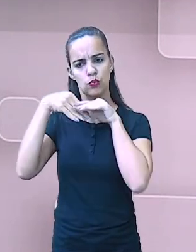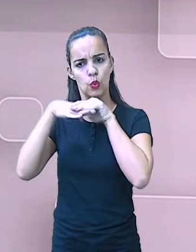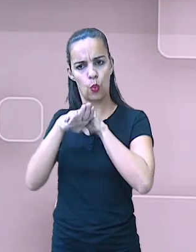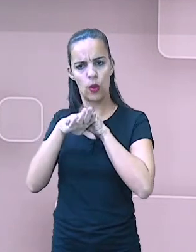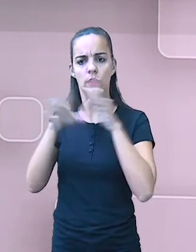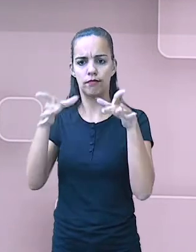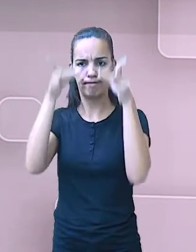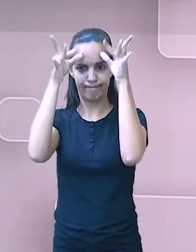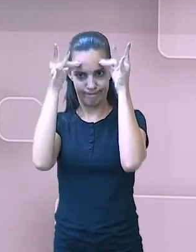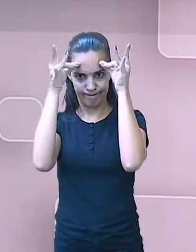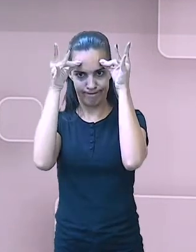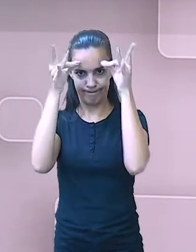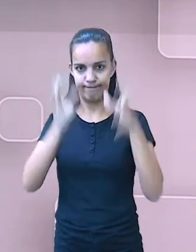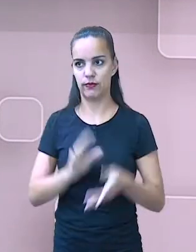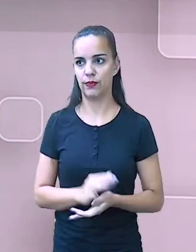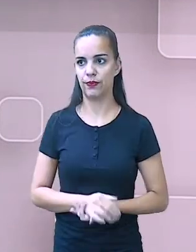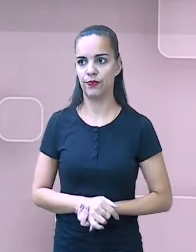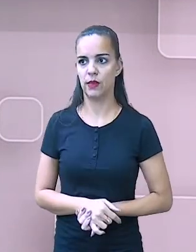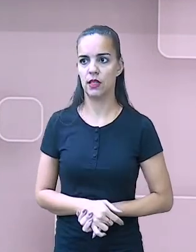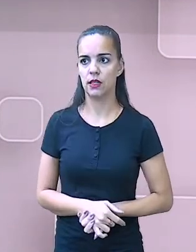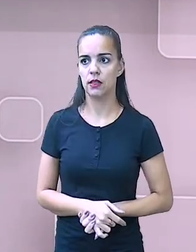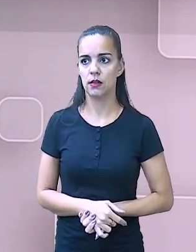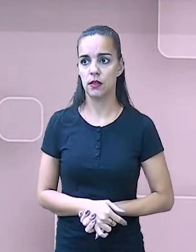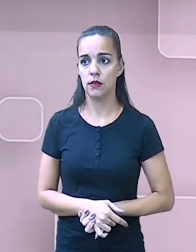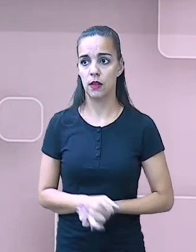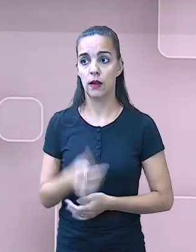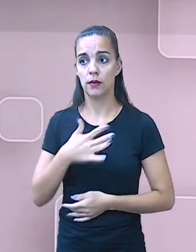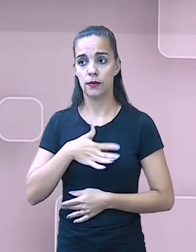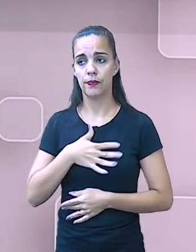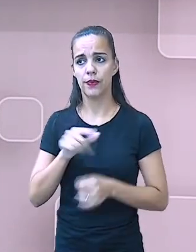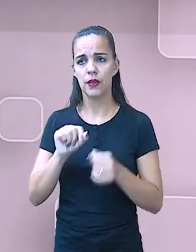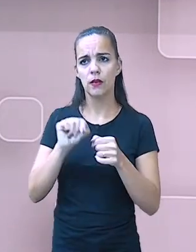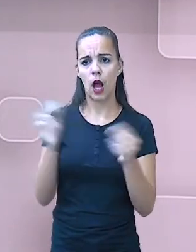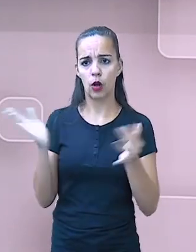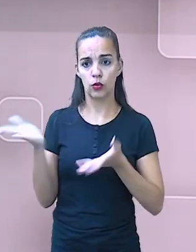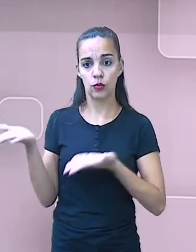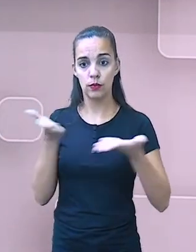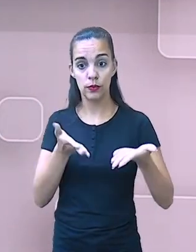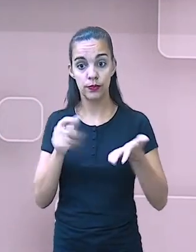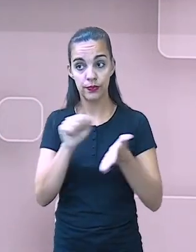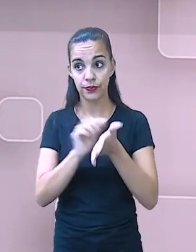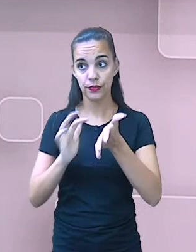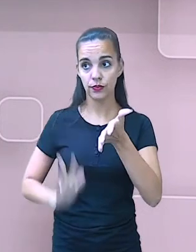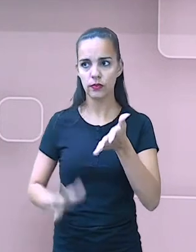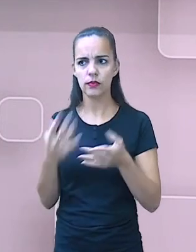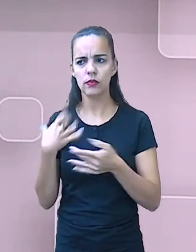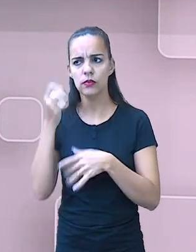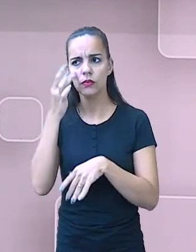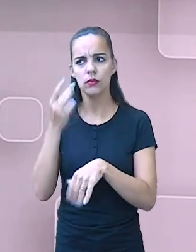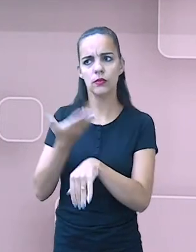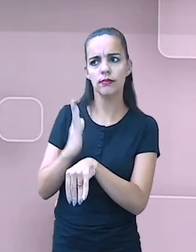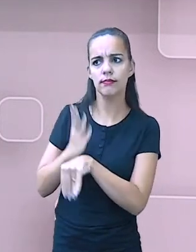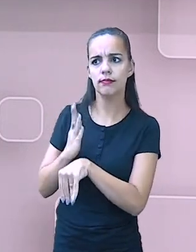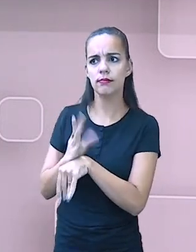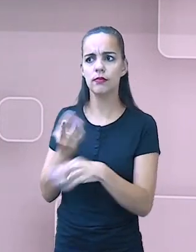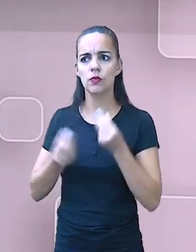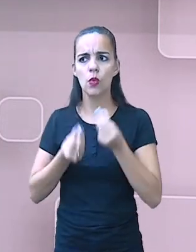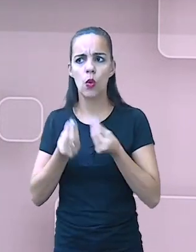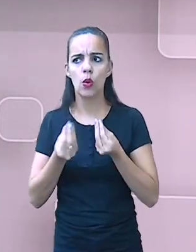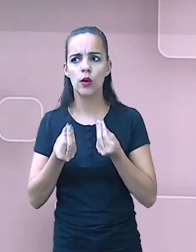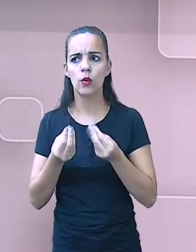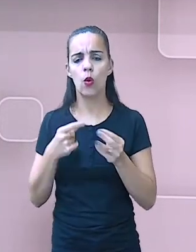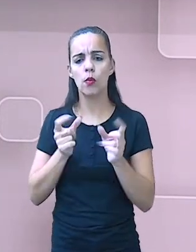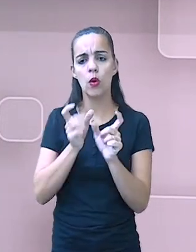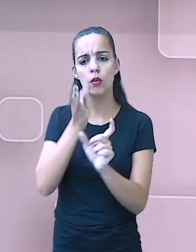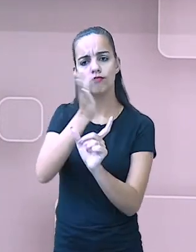essa informação. Então, eu trouxe aqui para vocês uma atividade para a gente relembrar um pouco sobre como